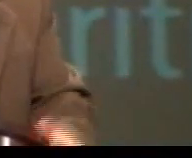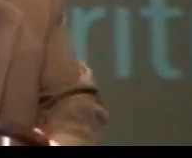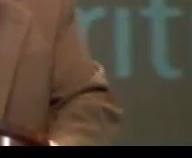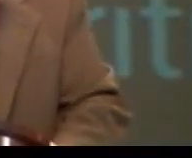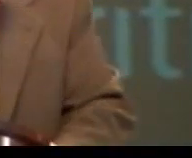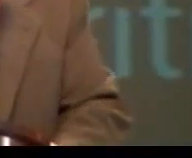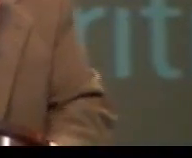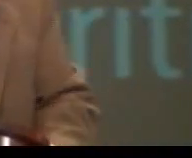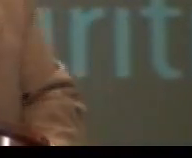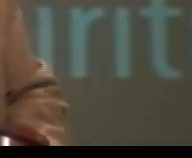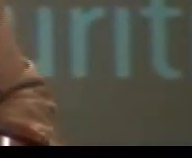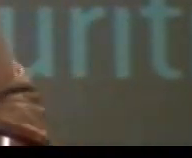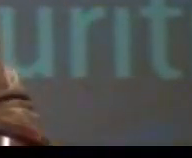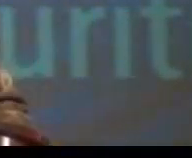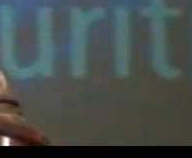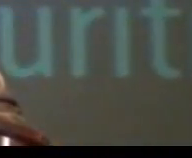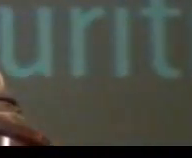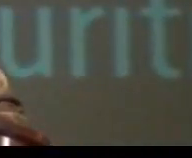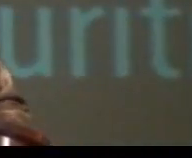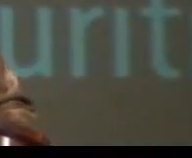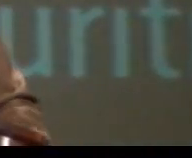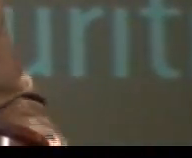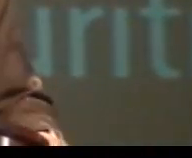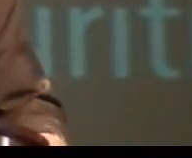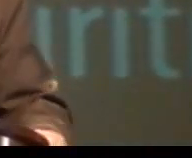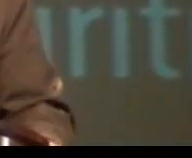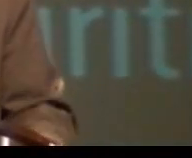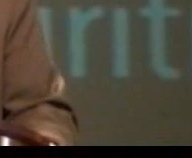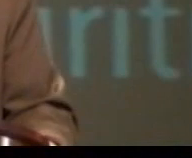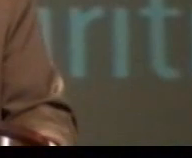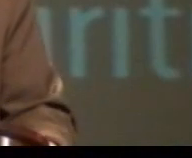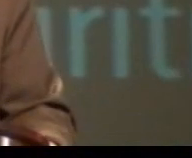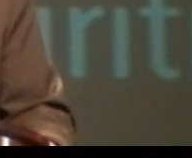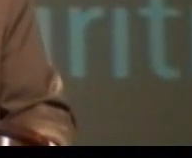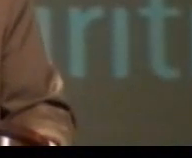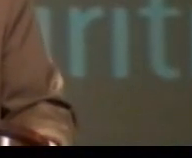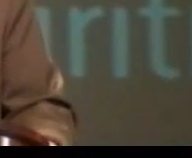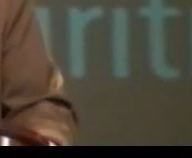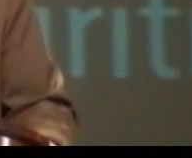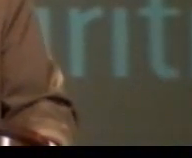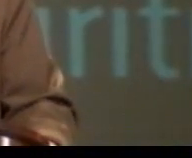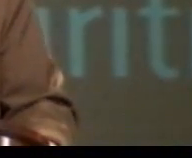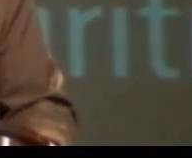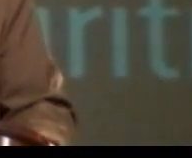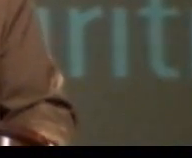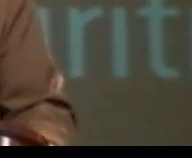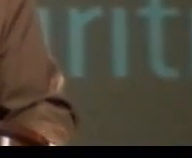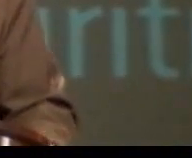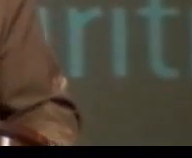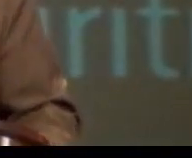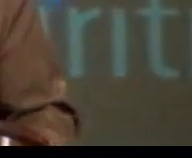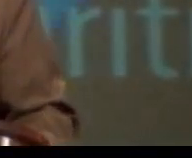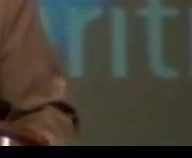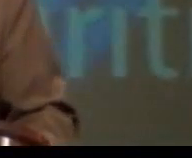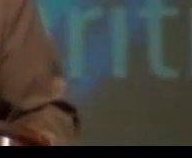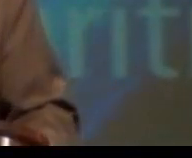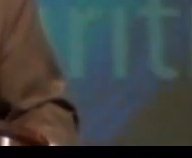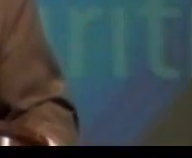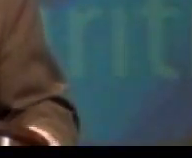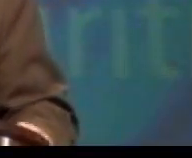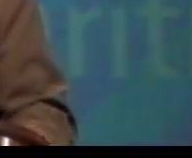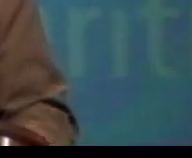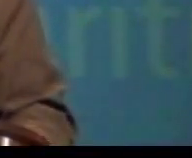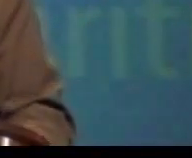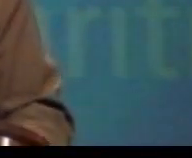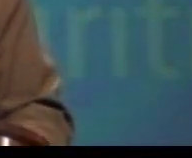heróis da fé, eles continuam sendo humanos na Bíblia e carecem de orientação, de sabedoria